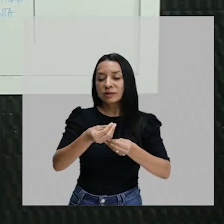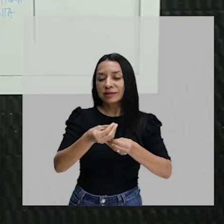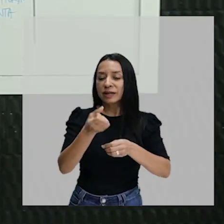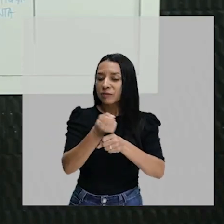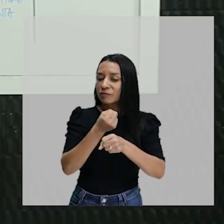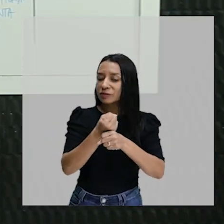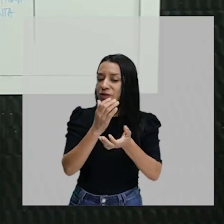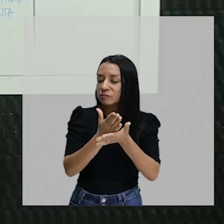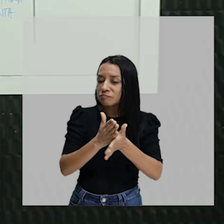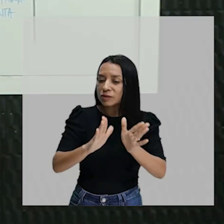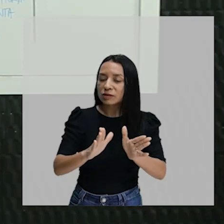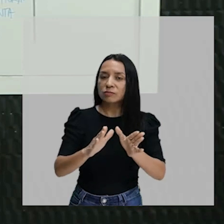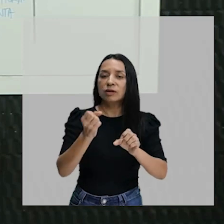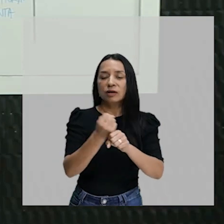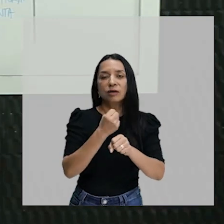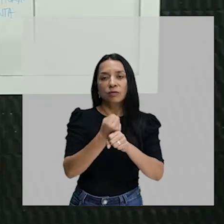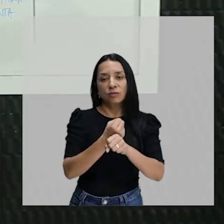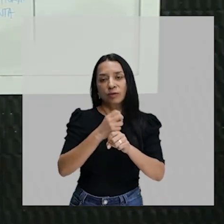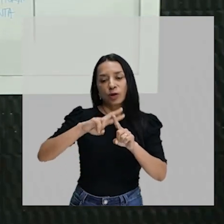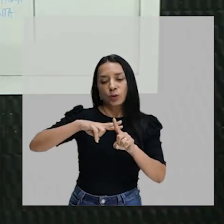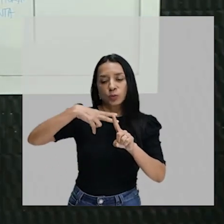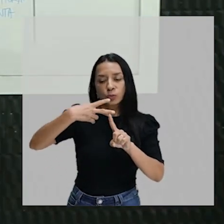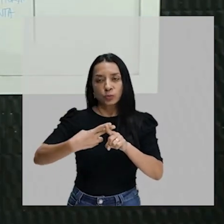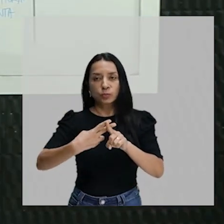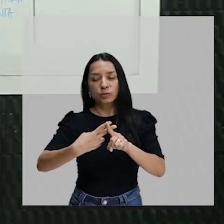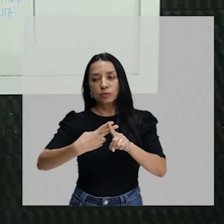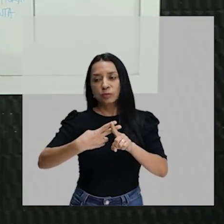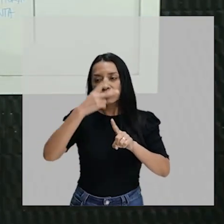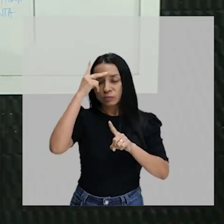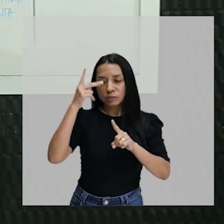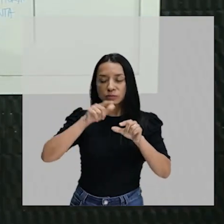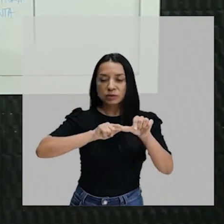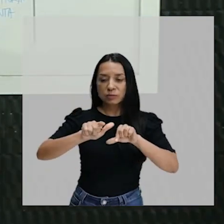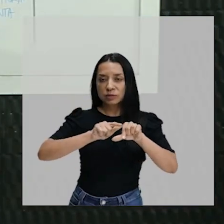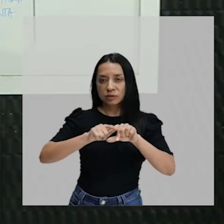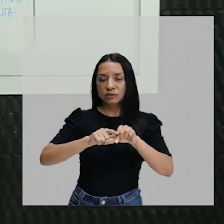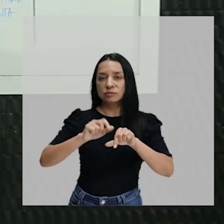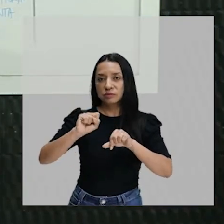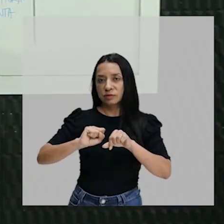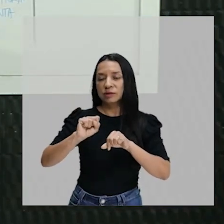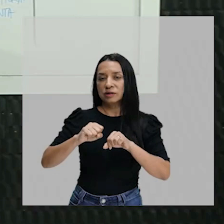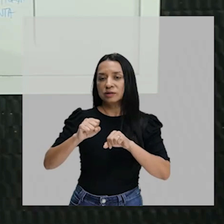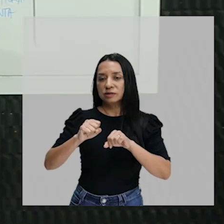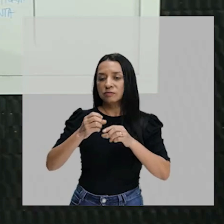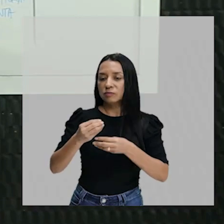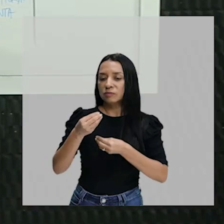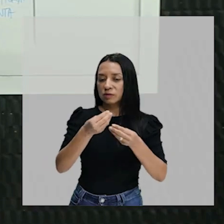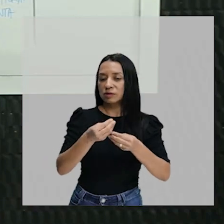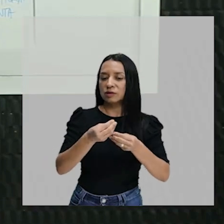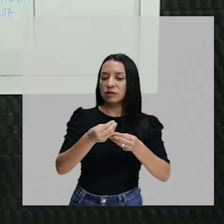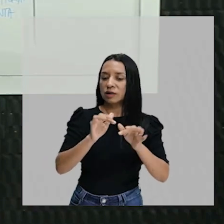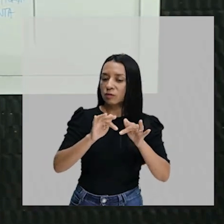vai cair pela metade você duplicou a quantidade de pessoas trabalhando logicamente eles vão entregar esse trabalho